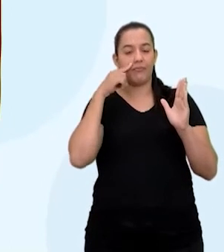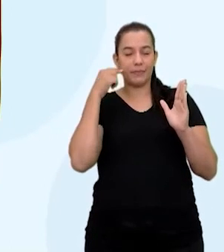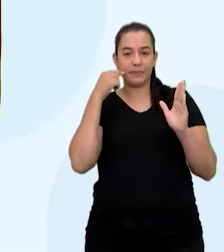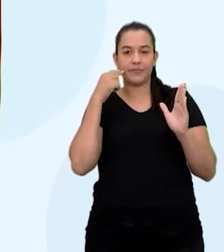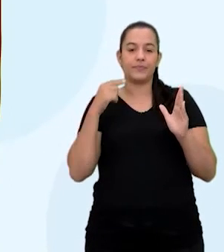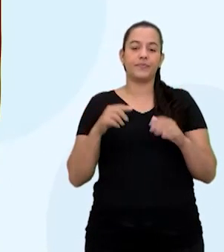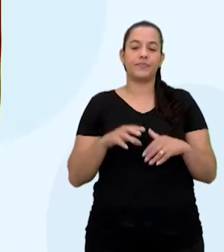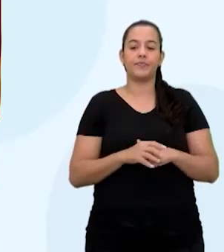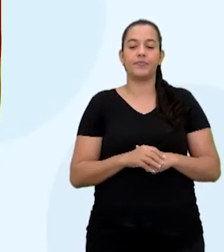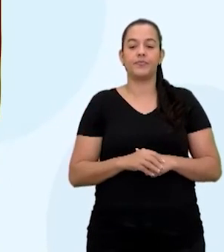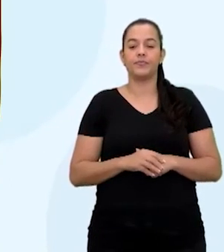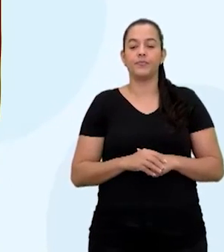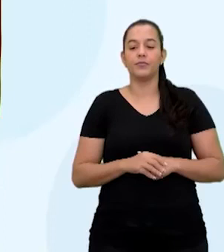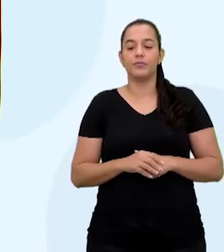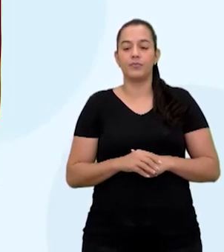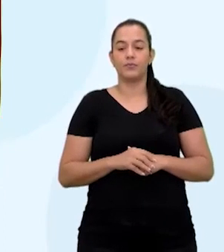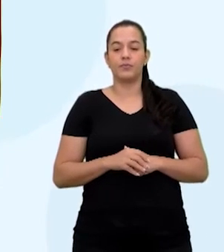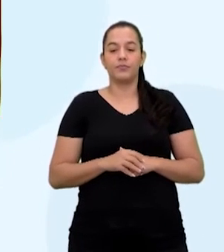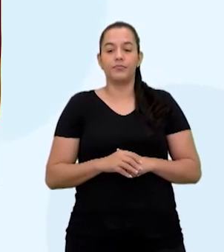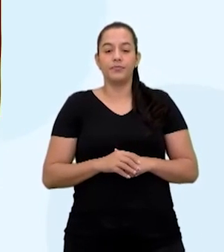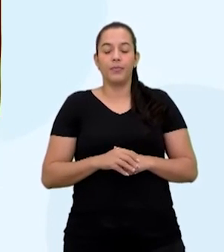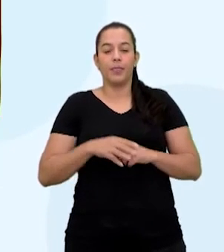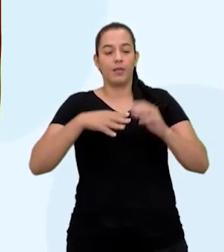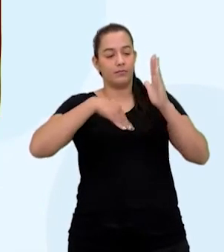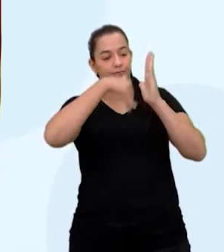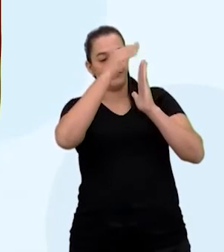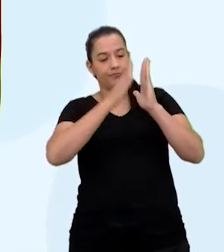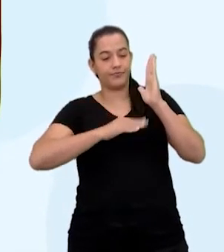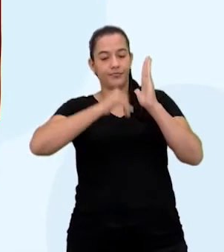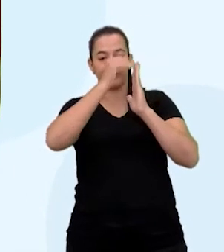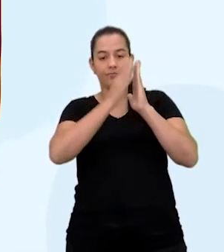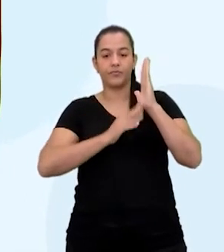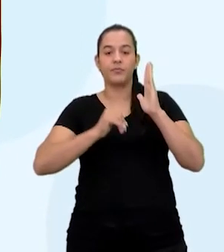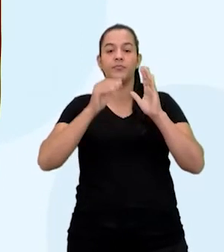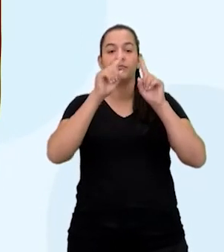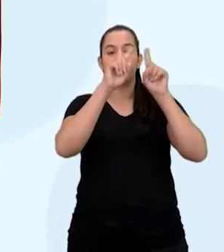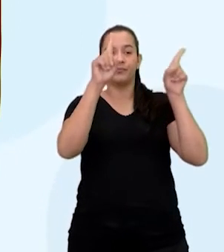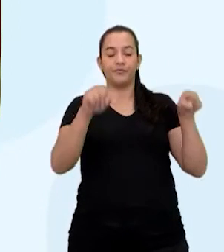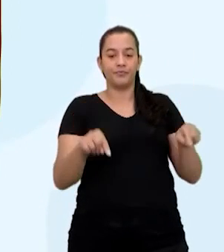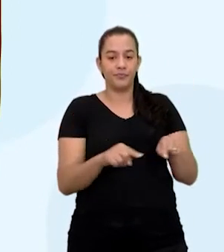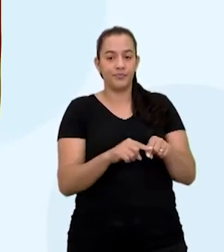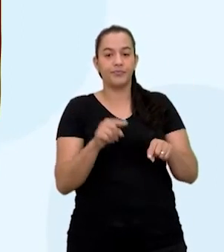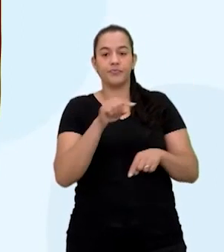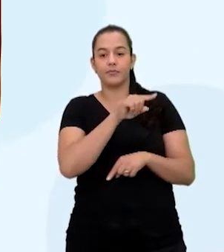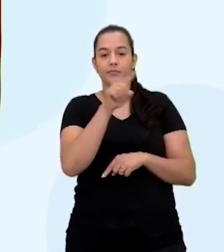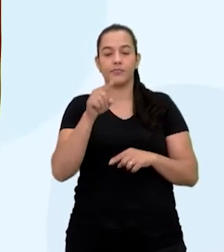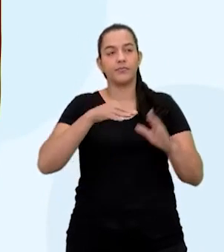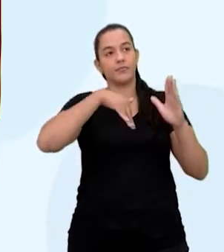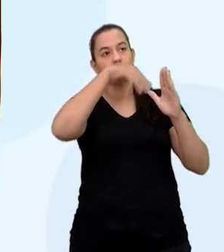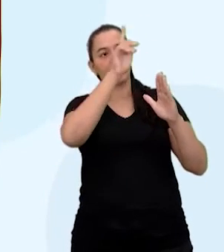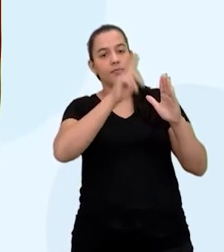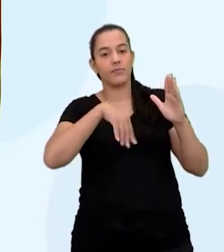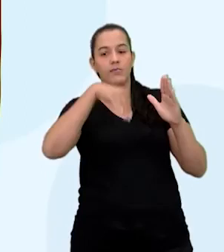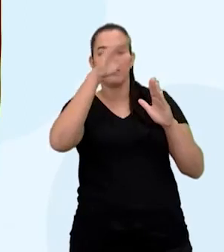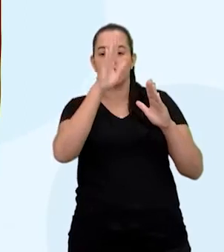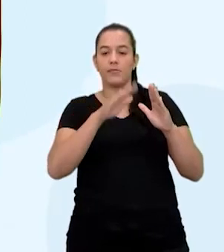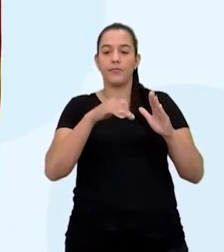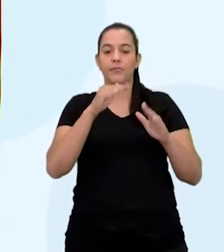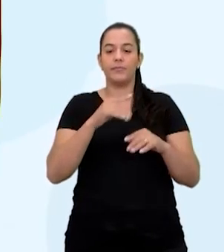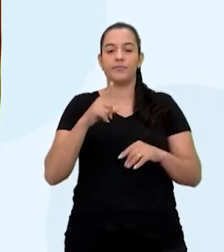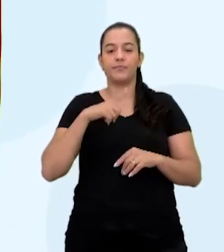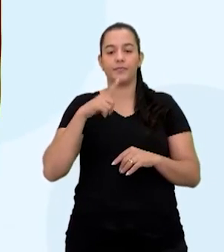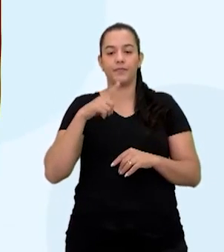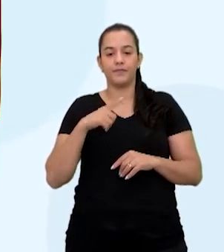sépia. E é interessante como as pinceladas, no caso da obra do Matisse, são bastante, dessa obra do Matisse, melhor